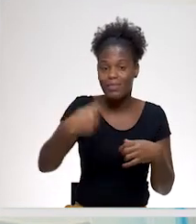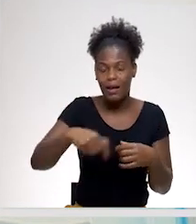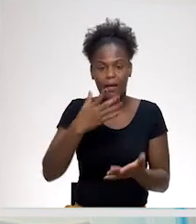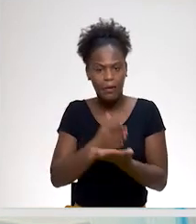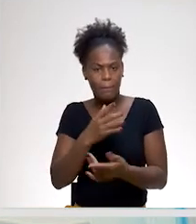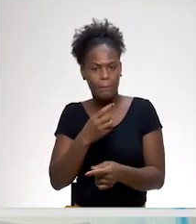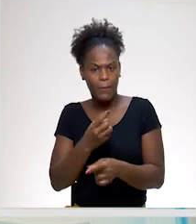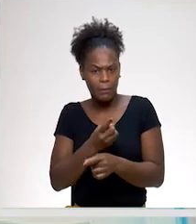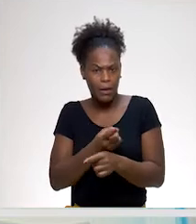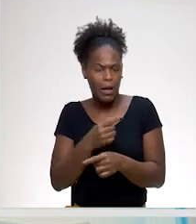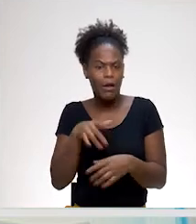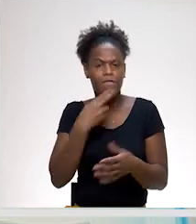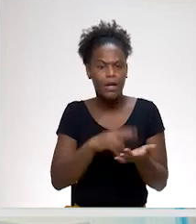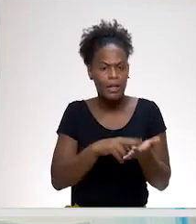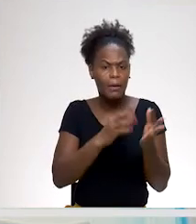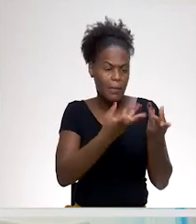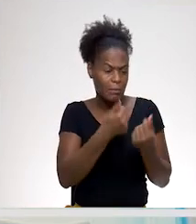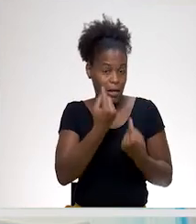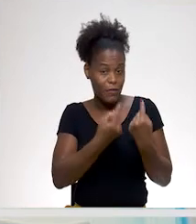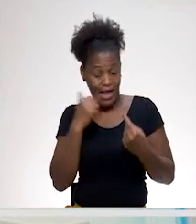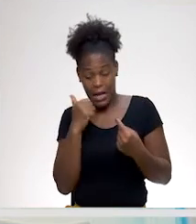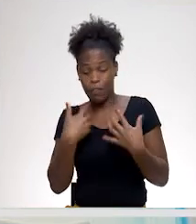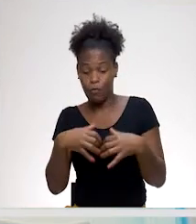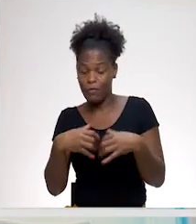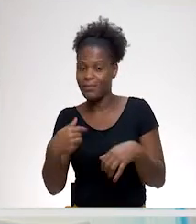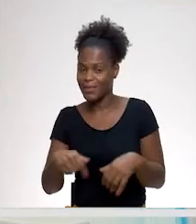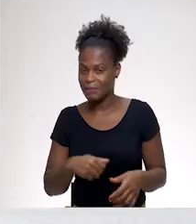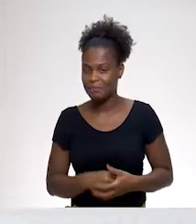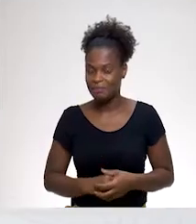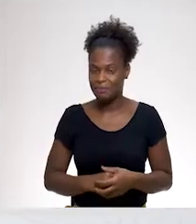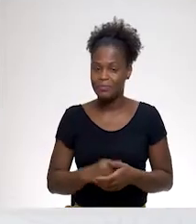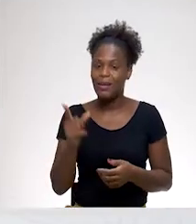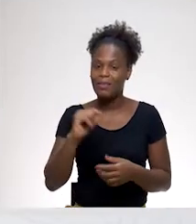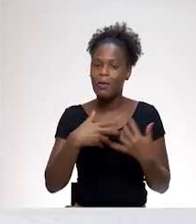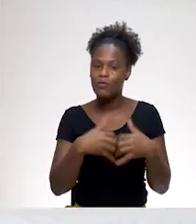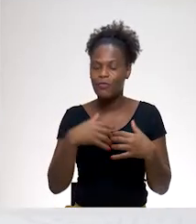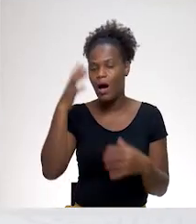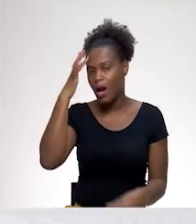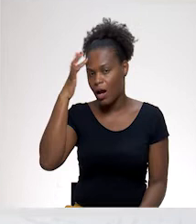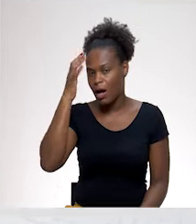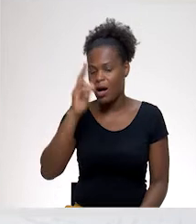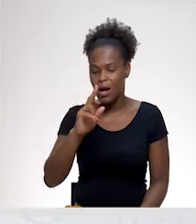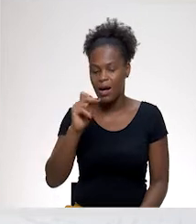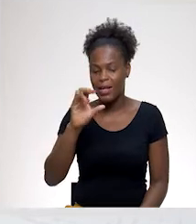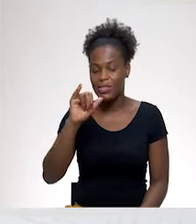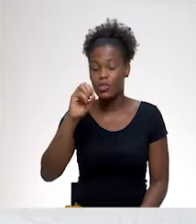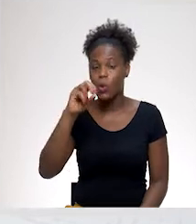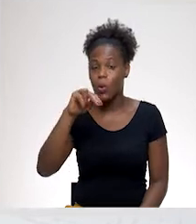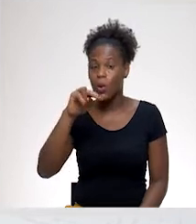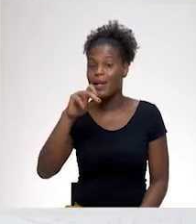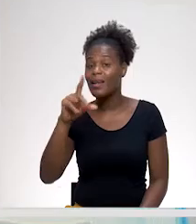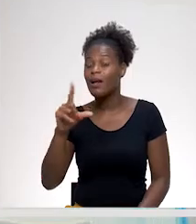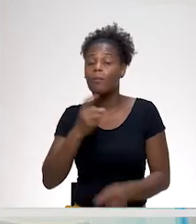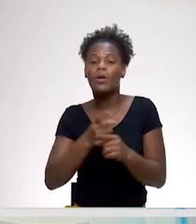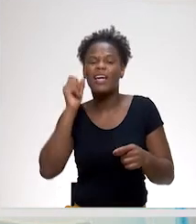duvidar até mesmo das verdades matemáticas. É uma dúvida racional, porque quem